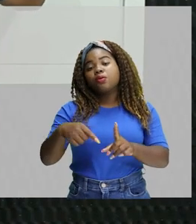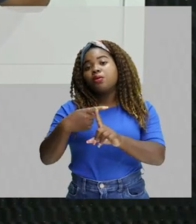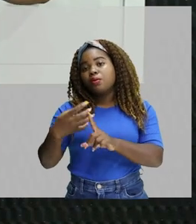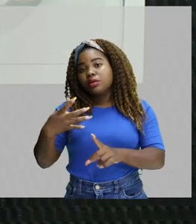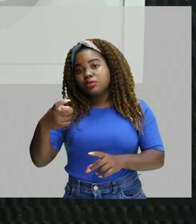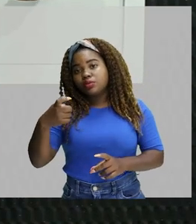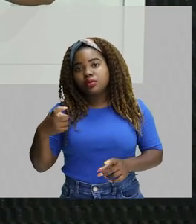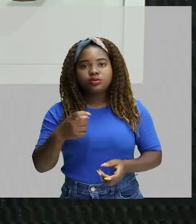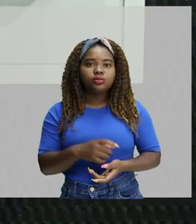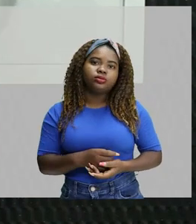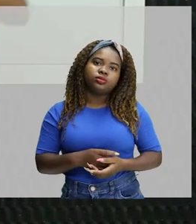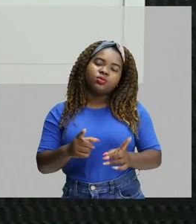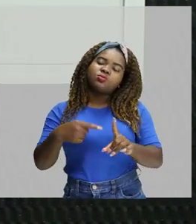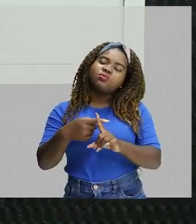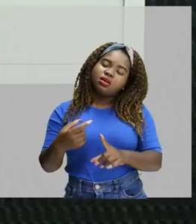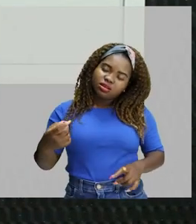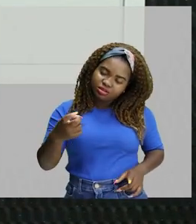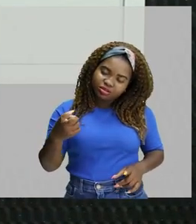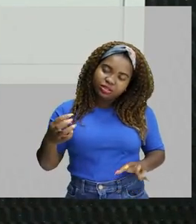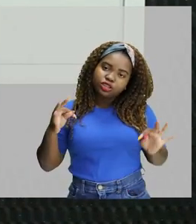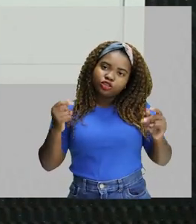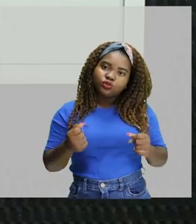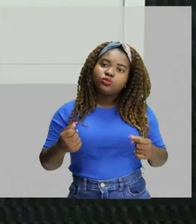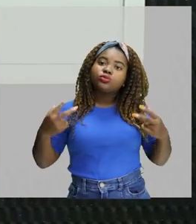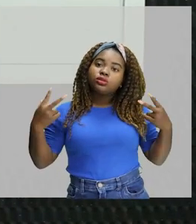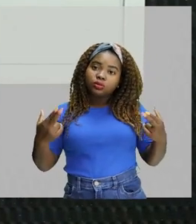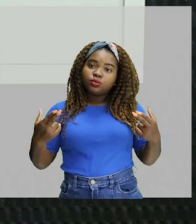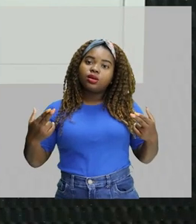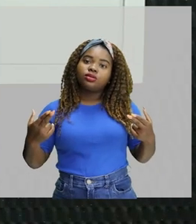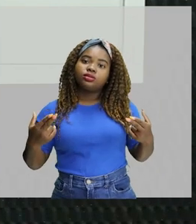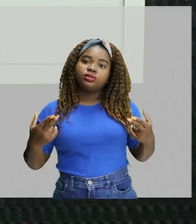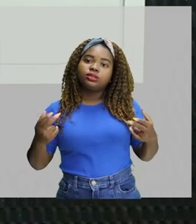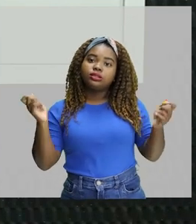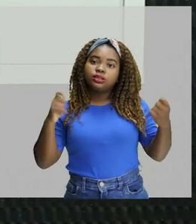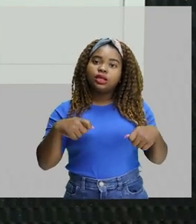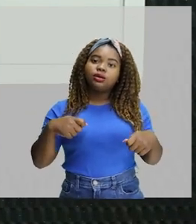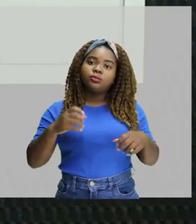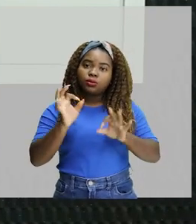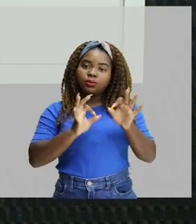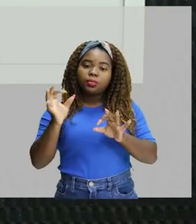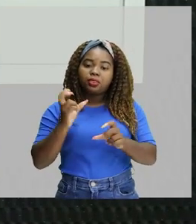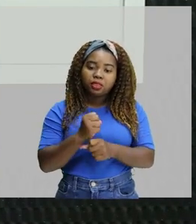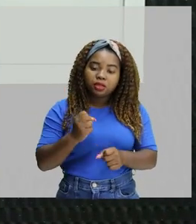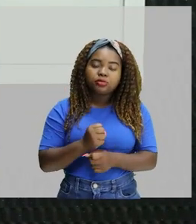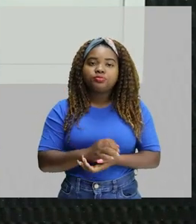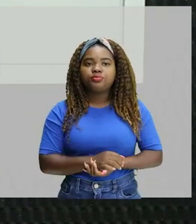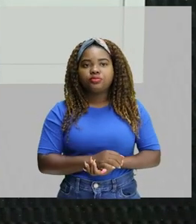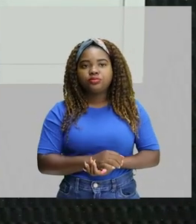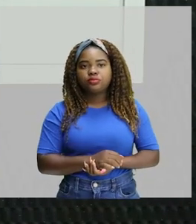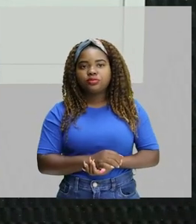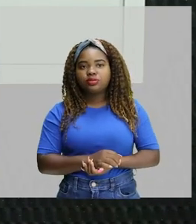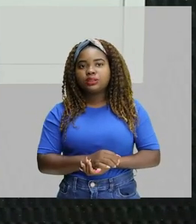4x e com mais x ó são todos termos de mesmo grau que podem ser somados então vai ficar